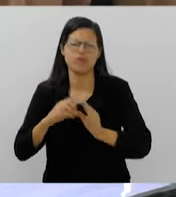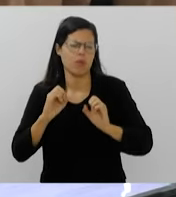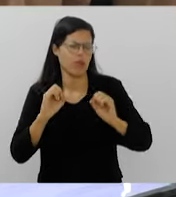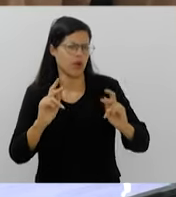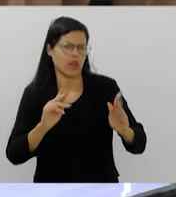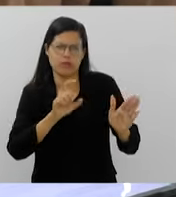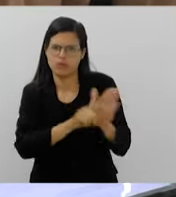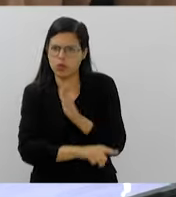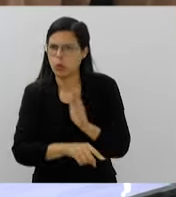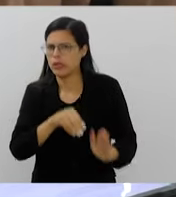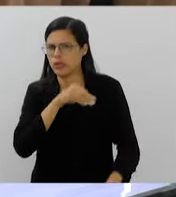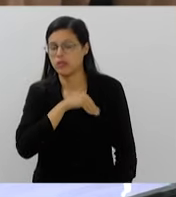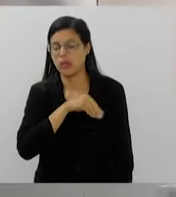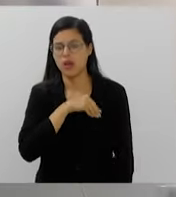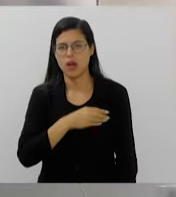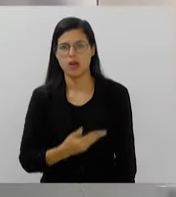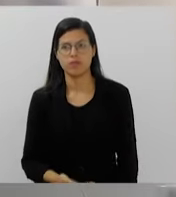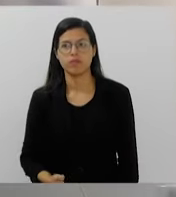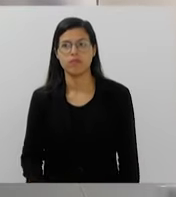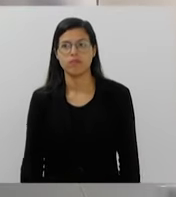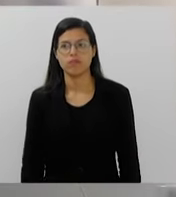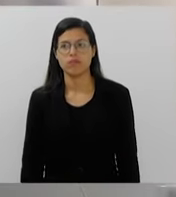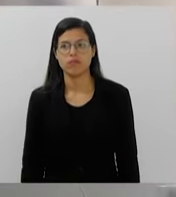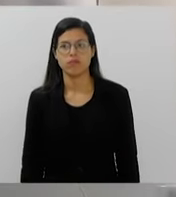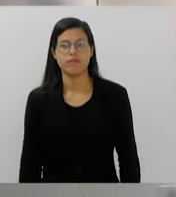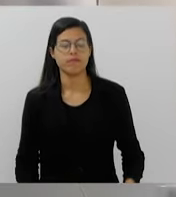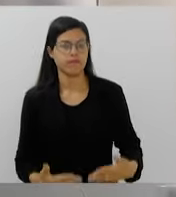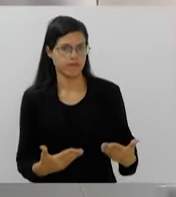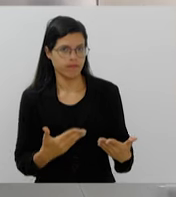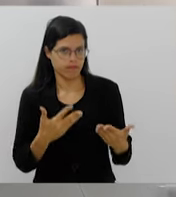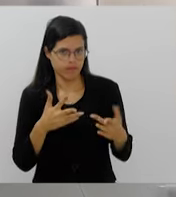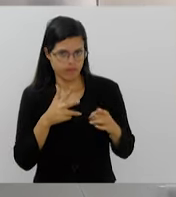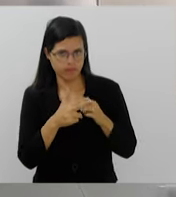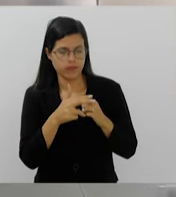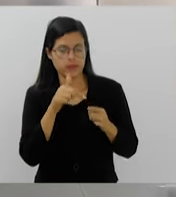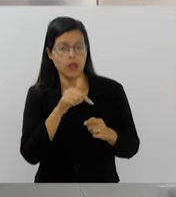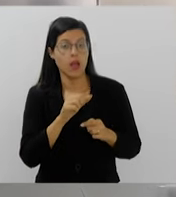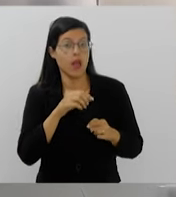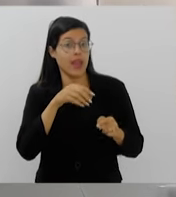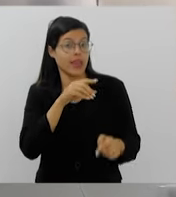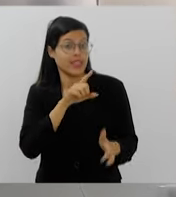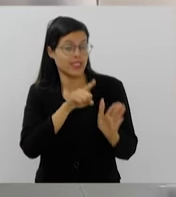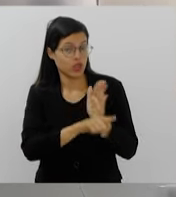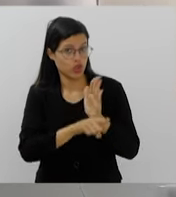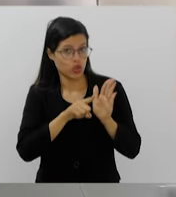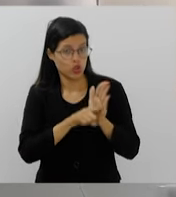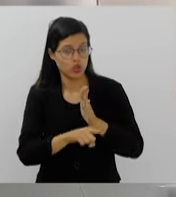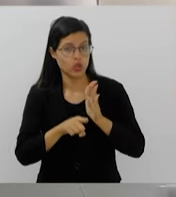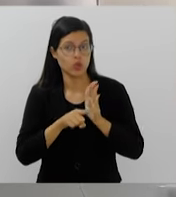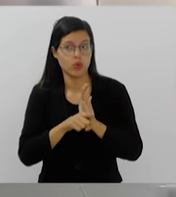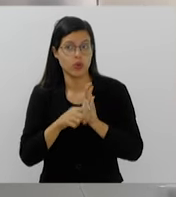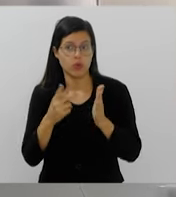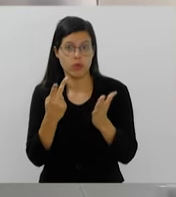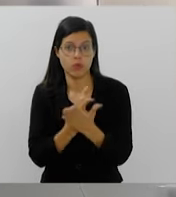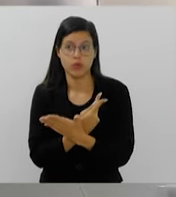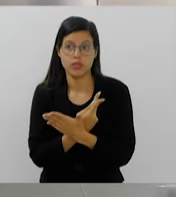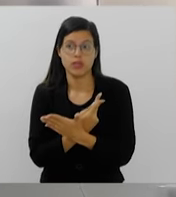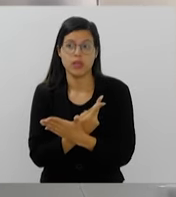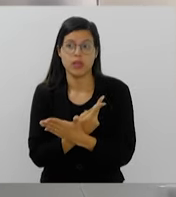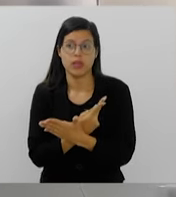Mas, se me permite uma parte, deputado Luiz Paulo. Para que esse desconto aconteça, não é necessário só o desejo do